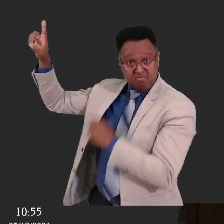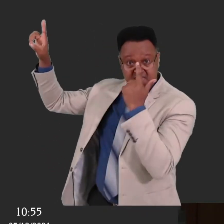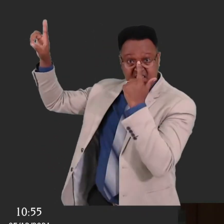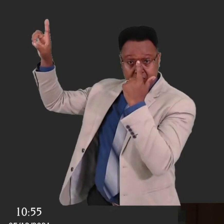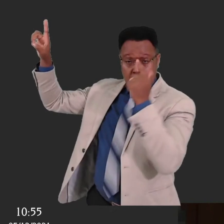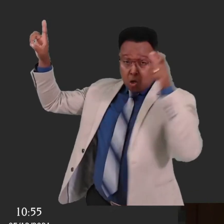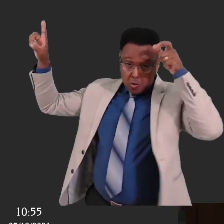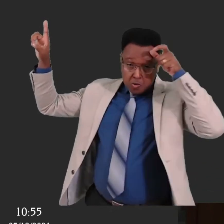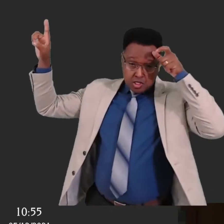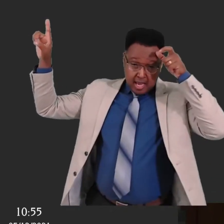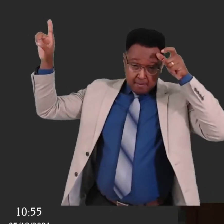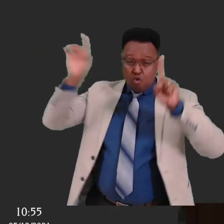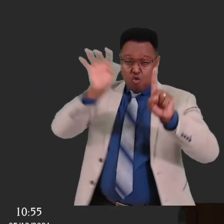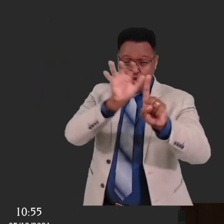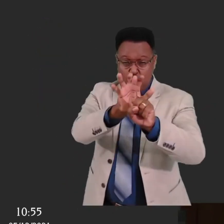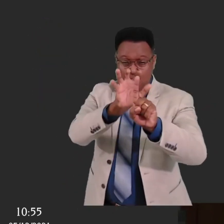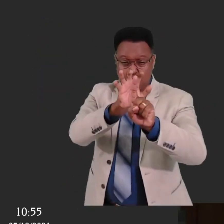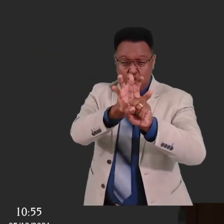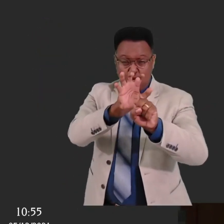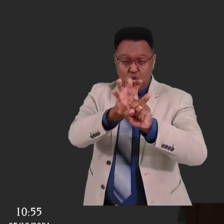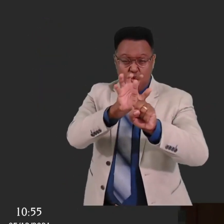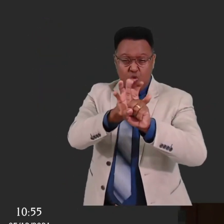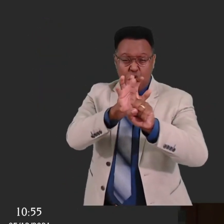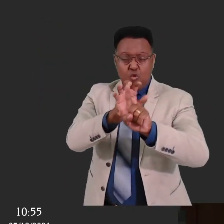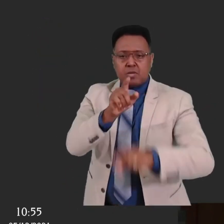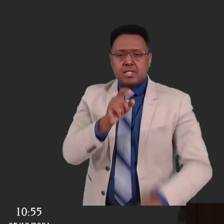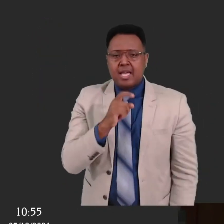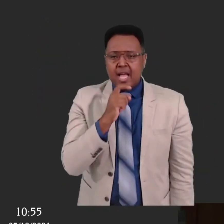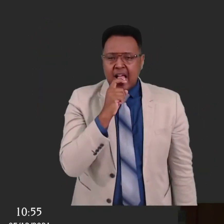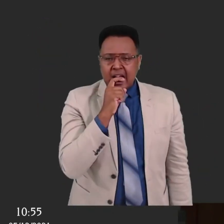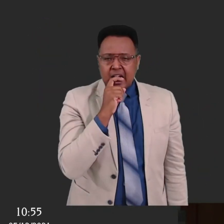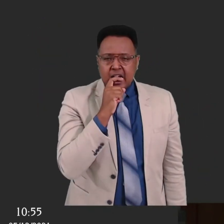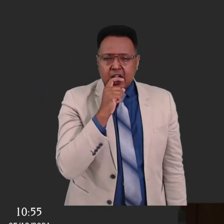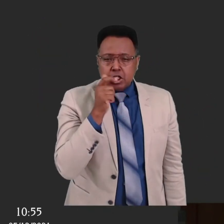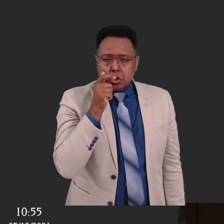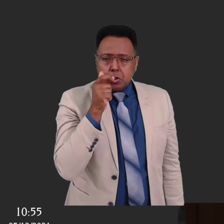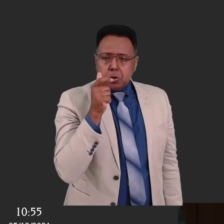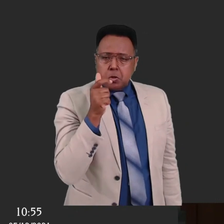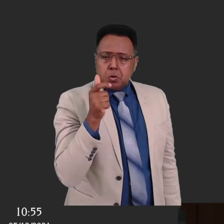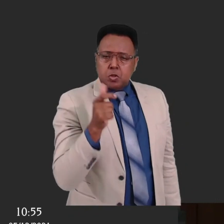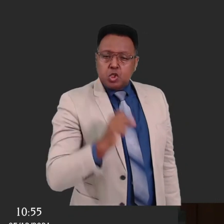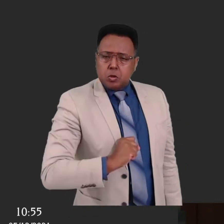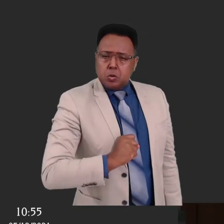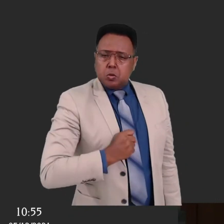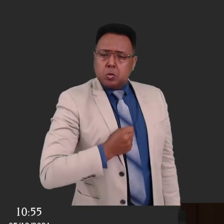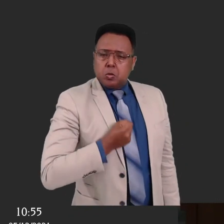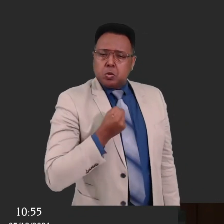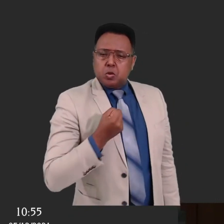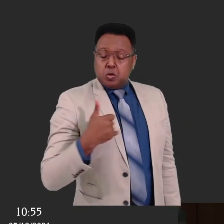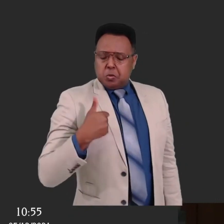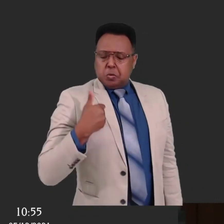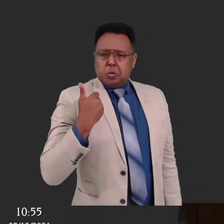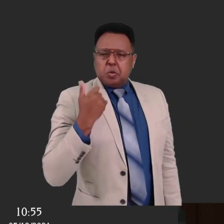cobiça, uma sujeirinha da mentira, do engano, do ódio, da inveja,